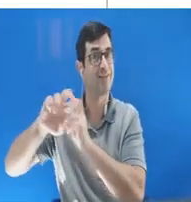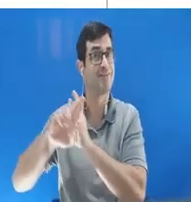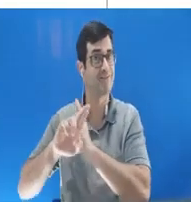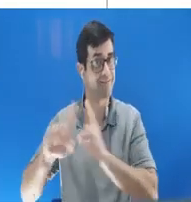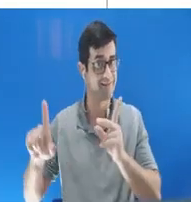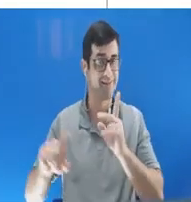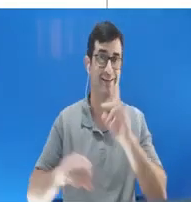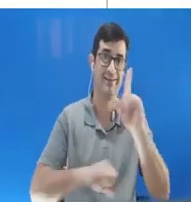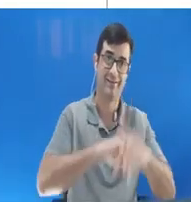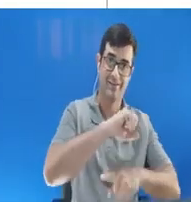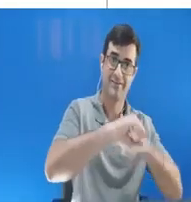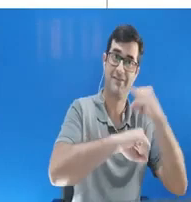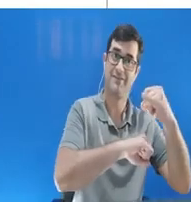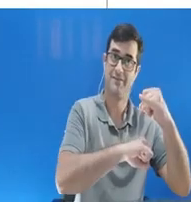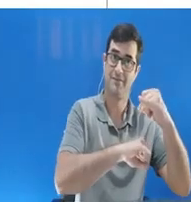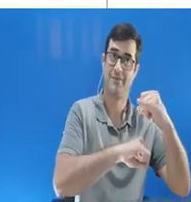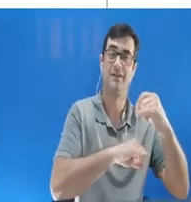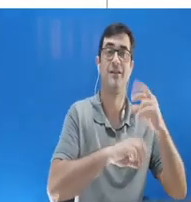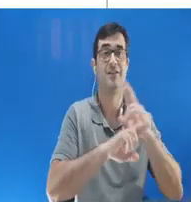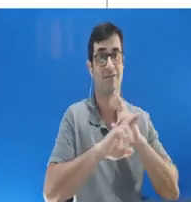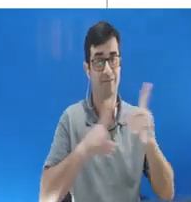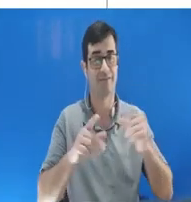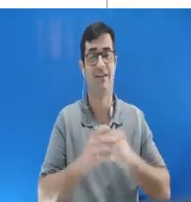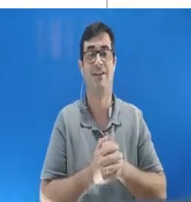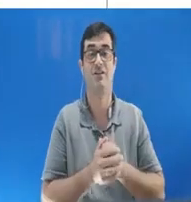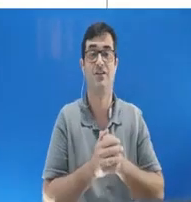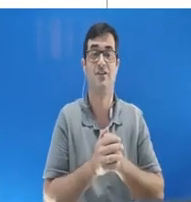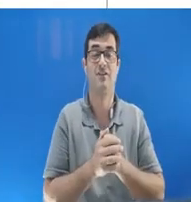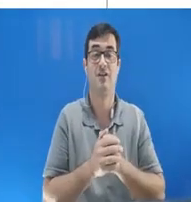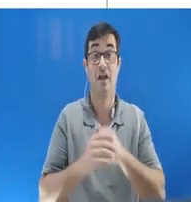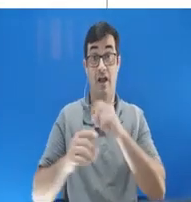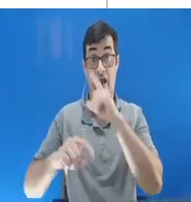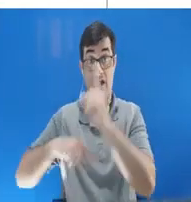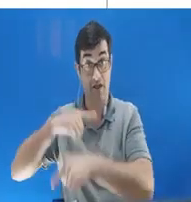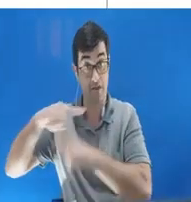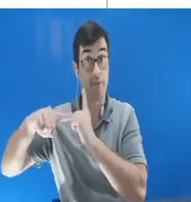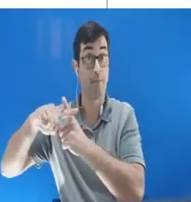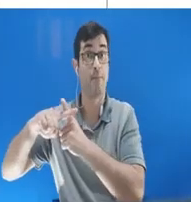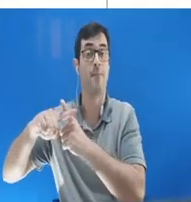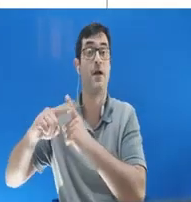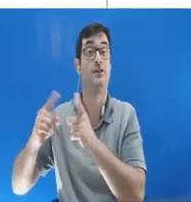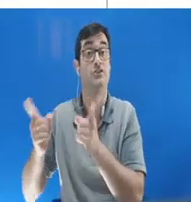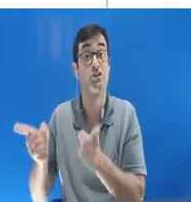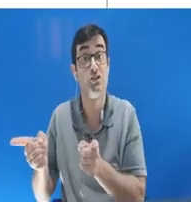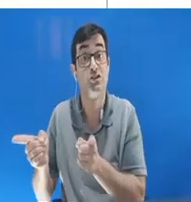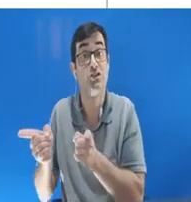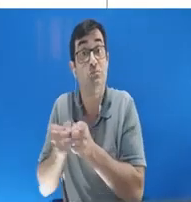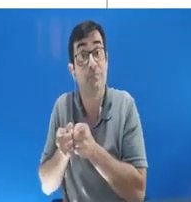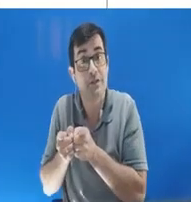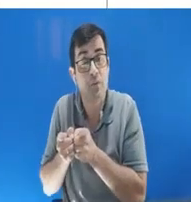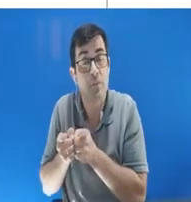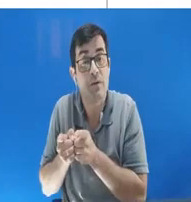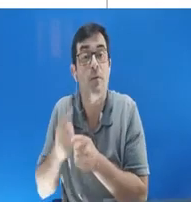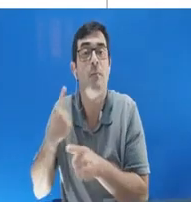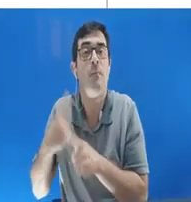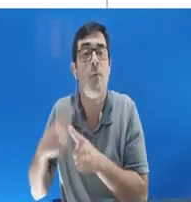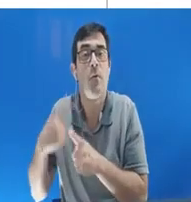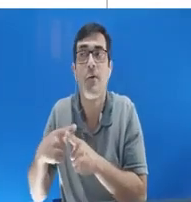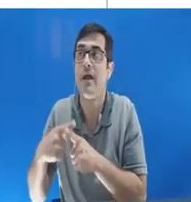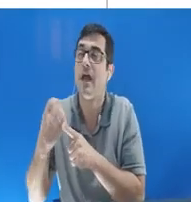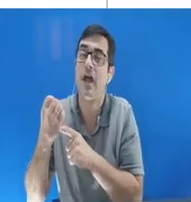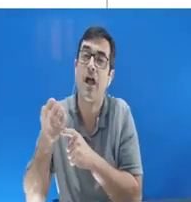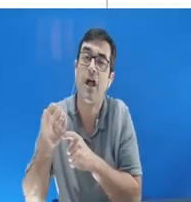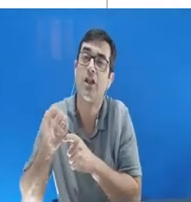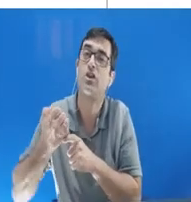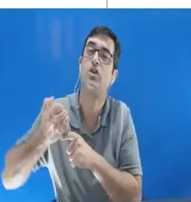um cátion, né, ele diminui o seu raio. E por que ele diminui? Porque ele está